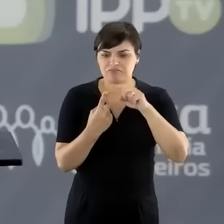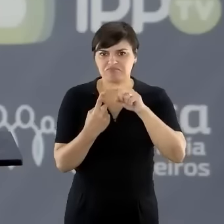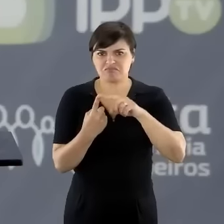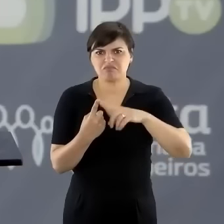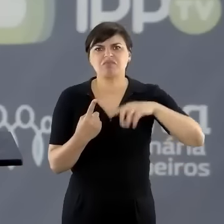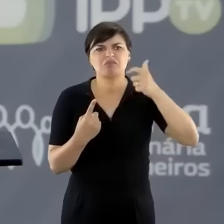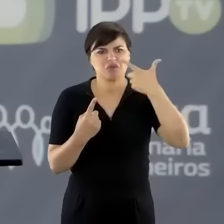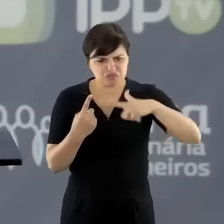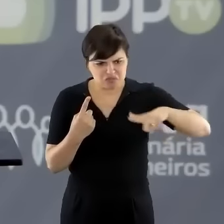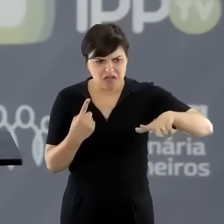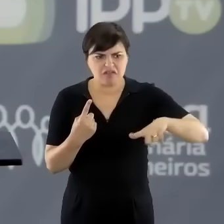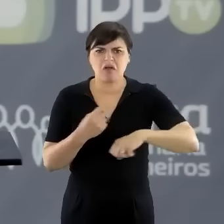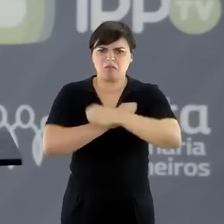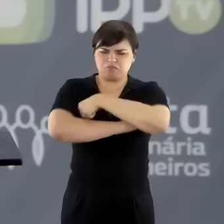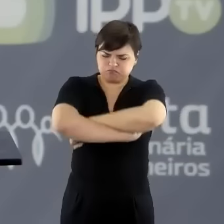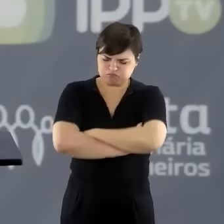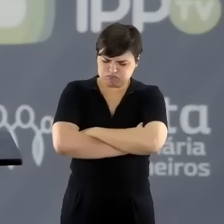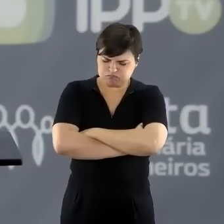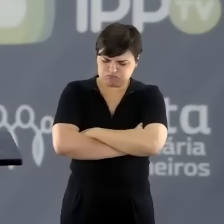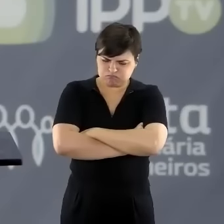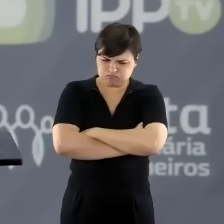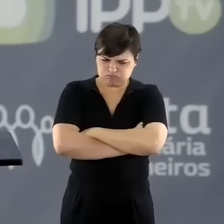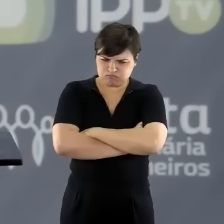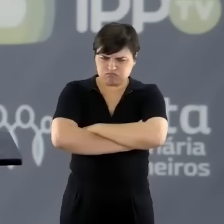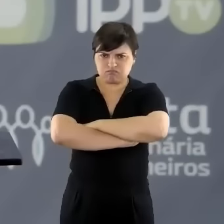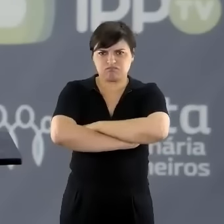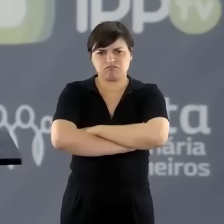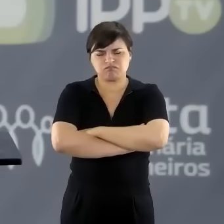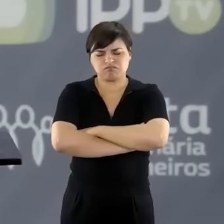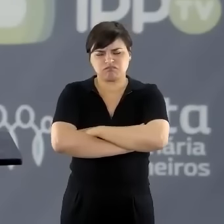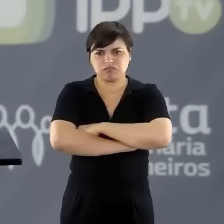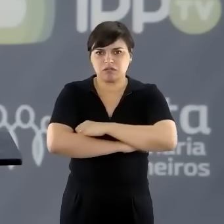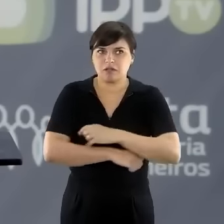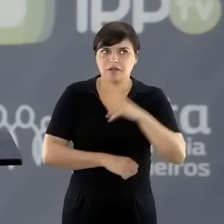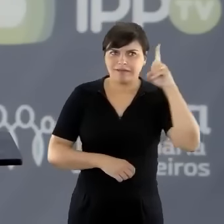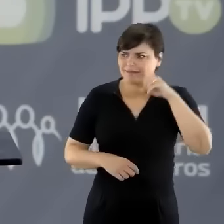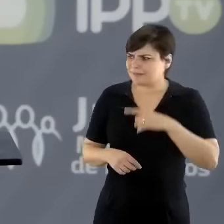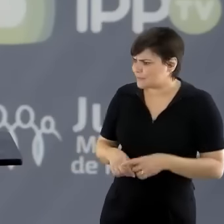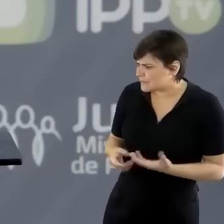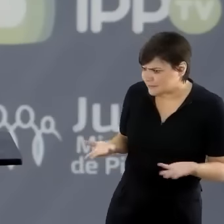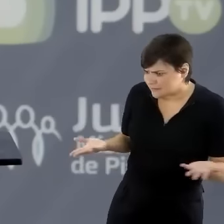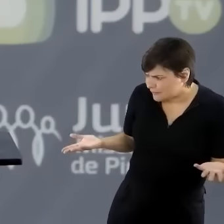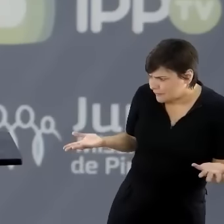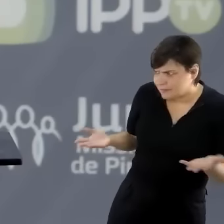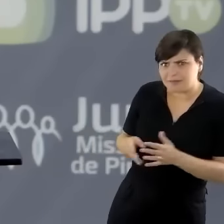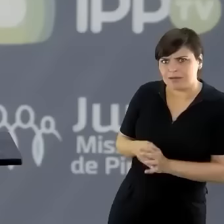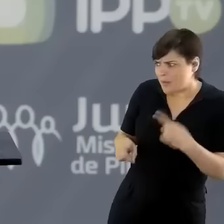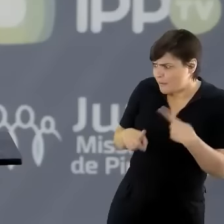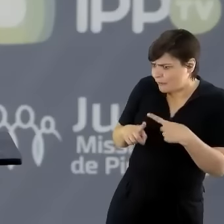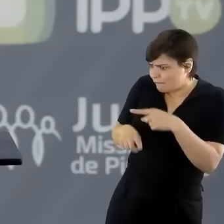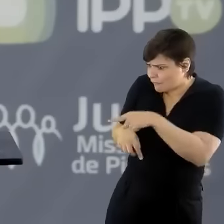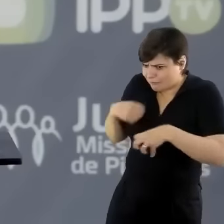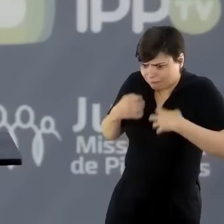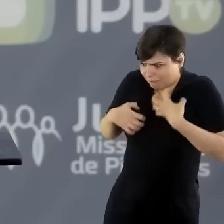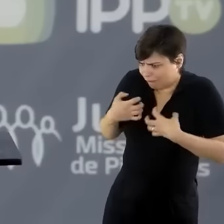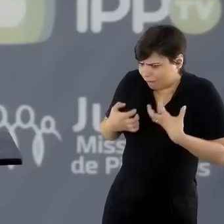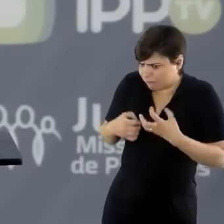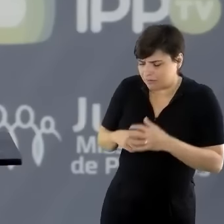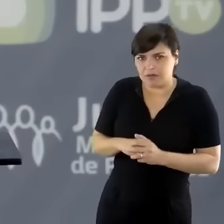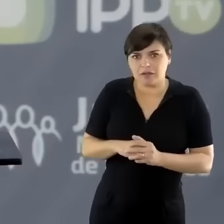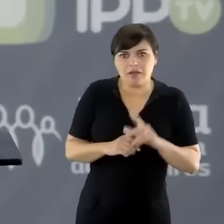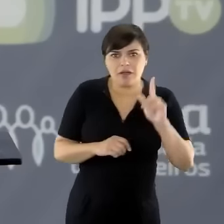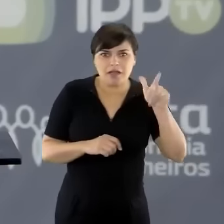eu quero morrer quero viver não disse rapaz mas você tá aborrecido porque uma planta que você